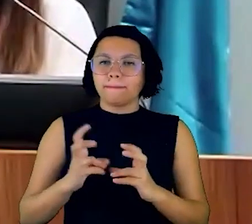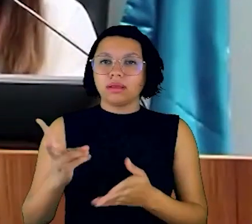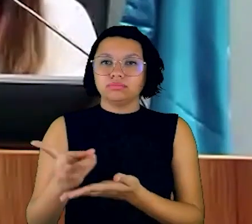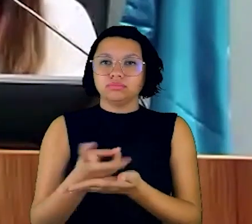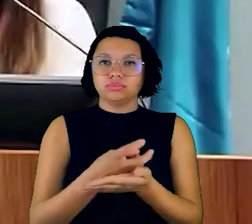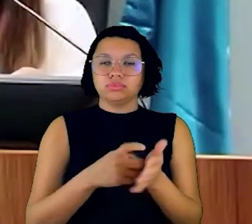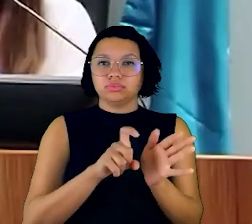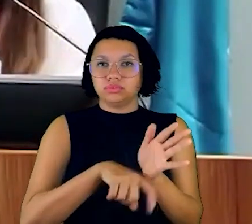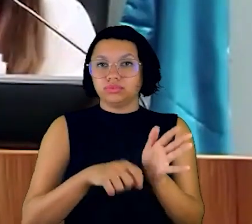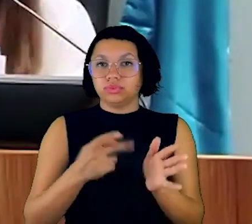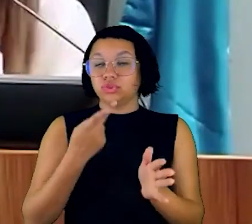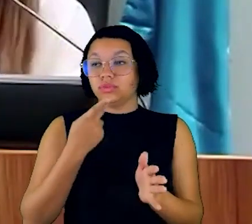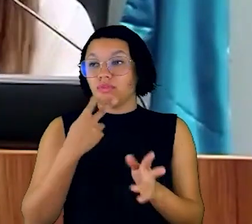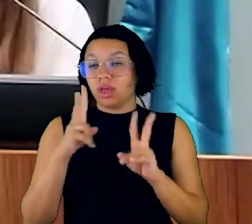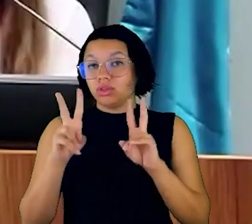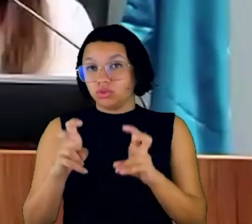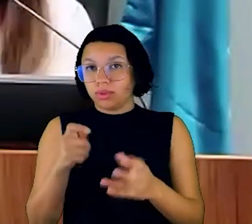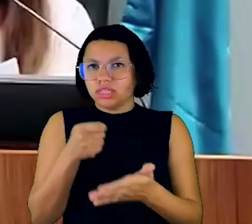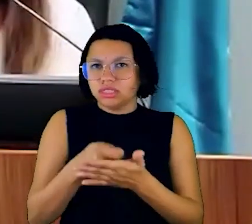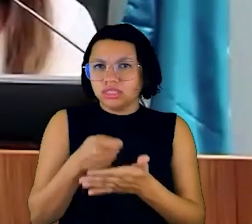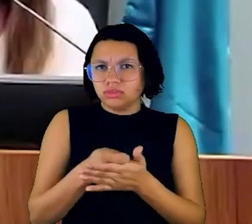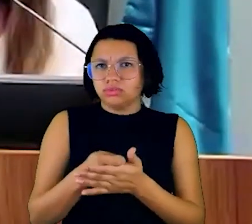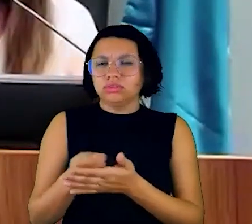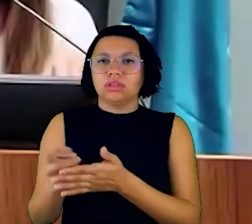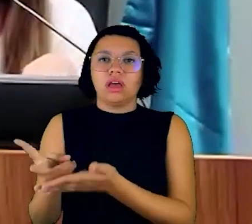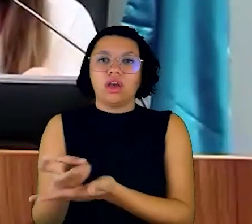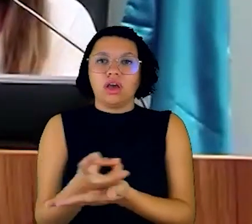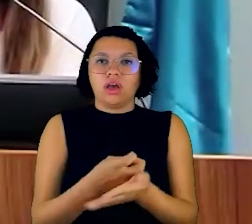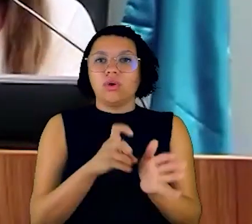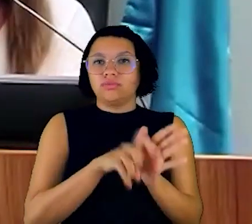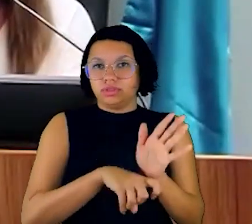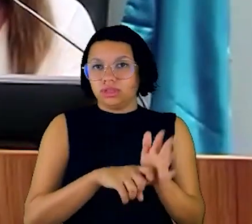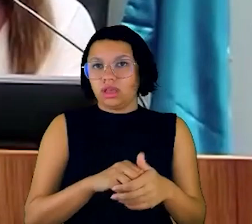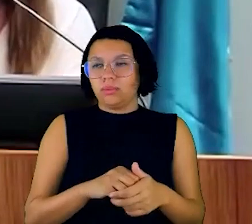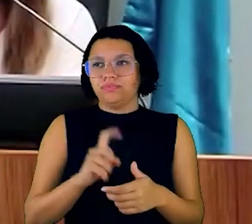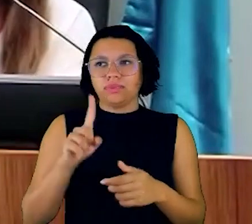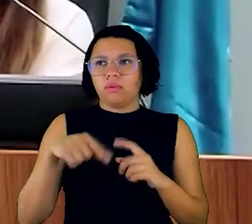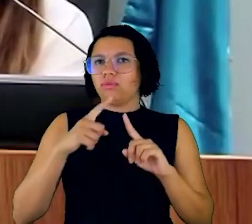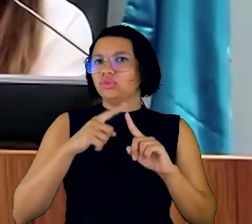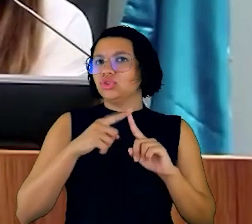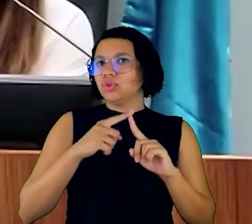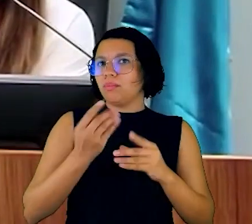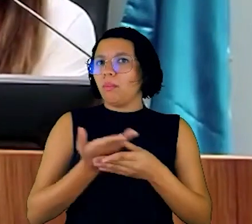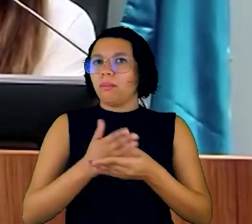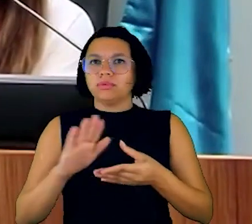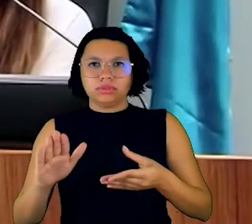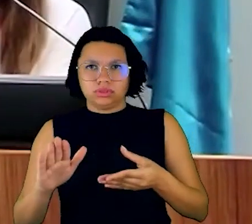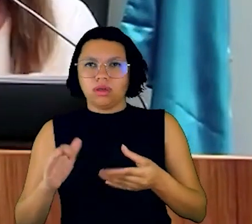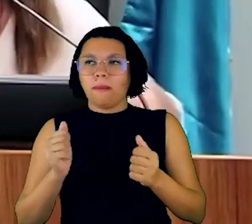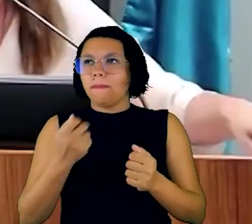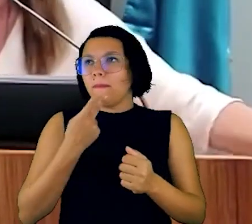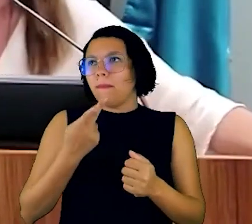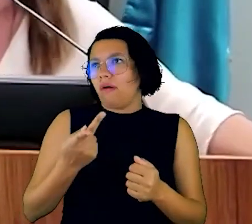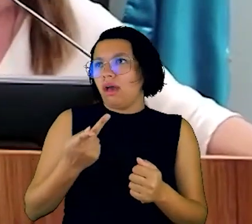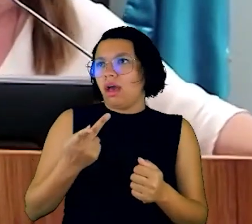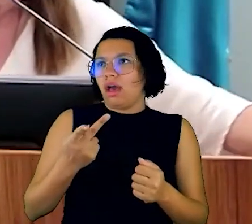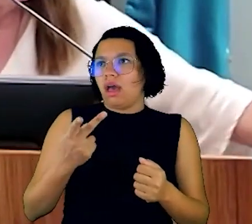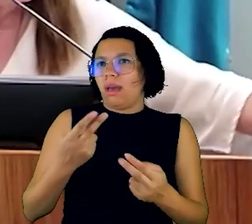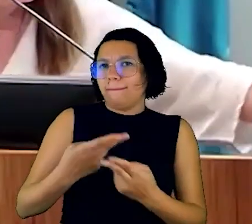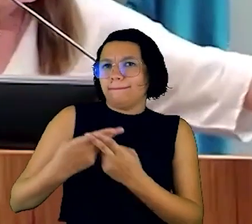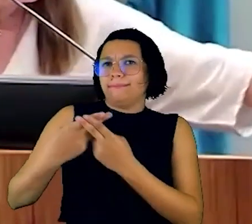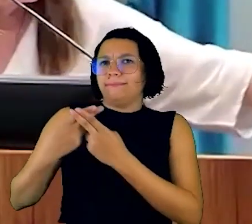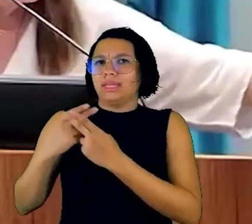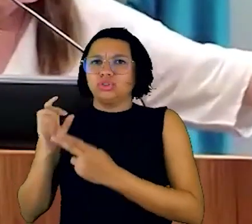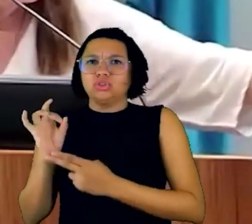falar sobre execução fiscal. Execução fiscal não é um tipo processual que se possa dizer